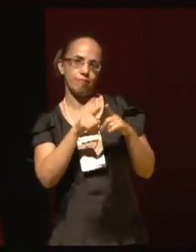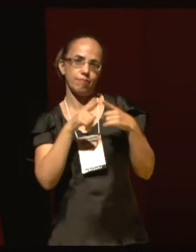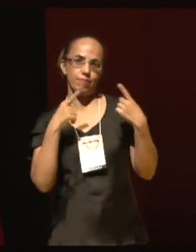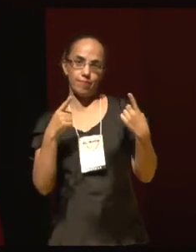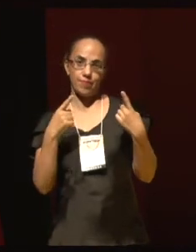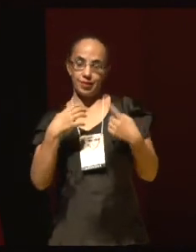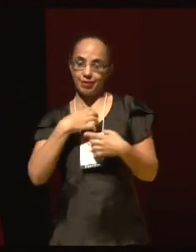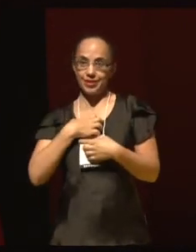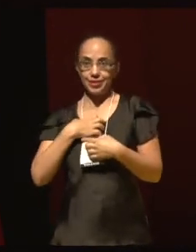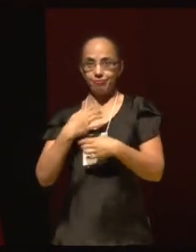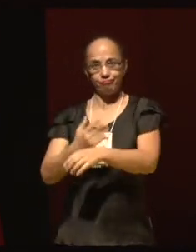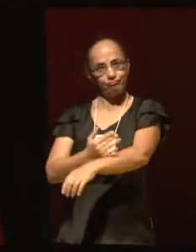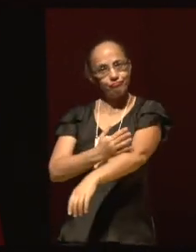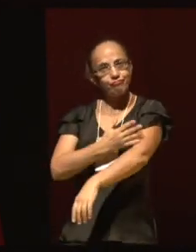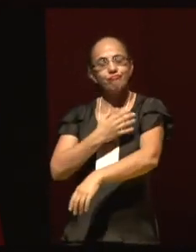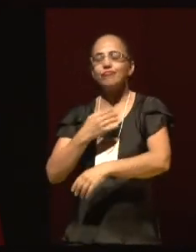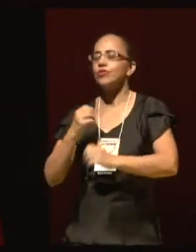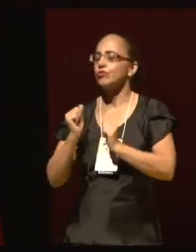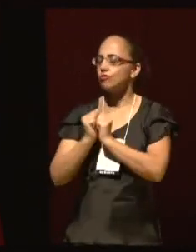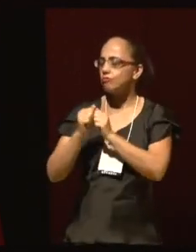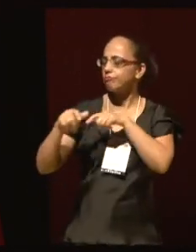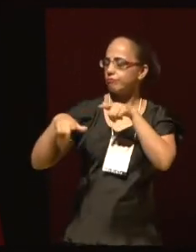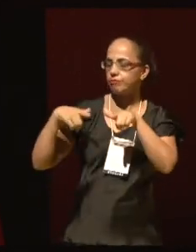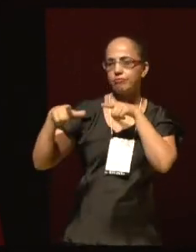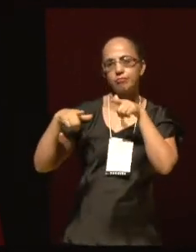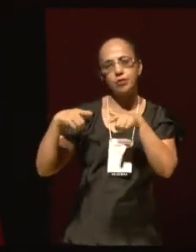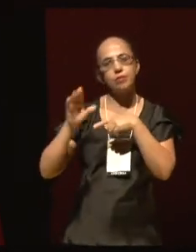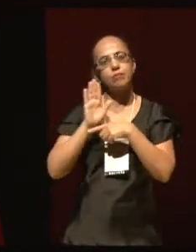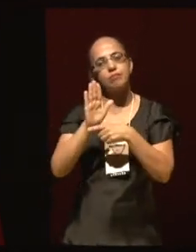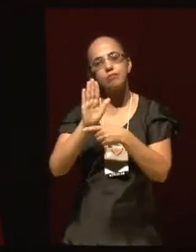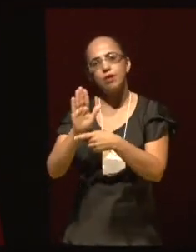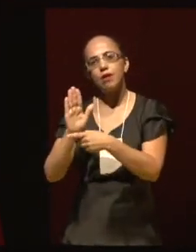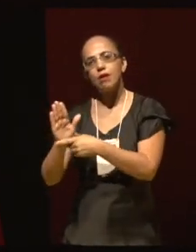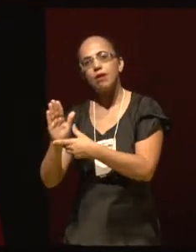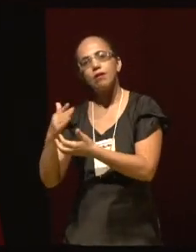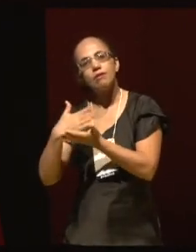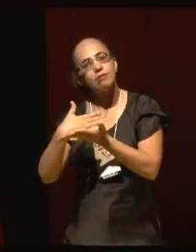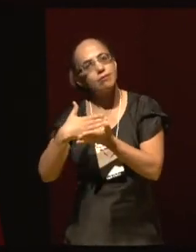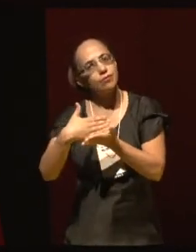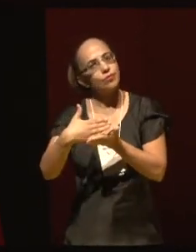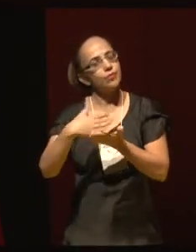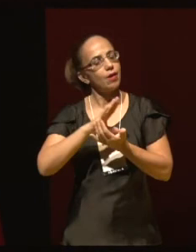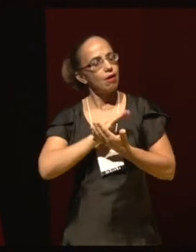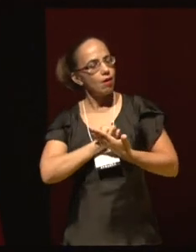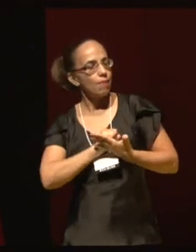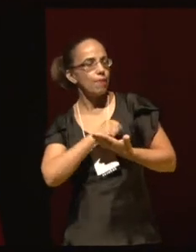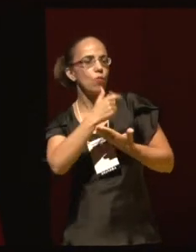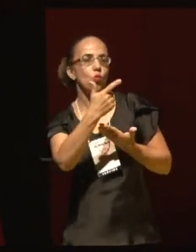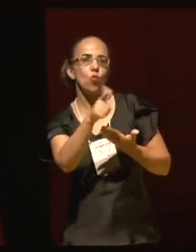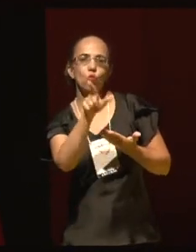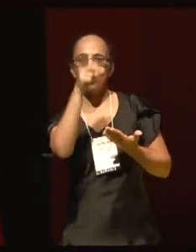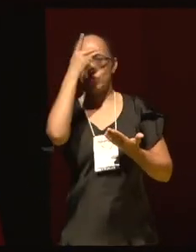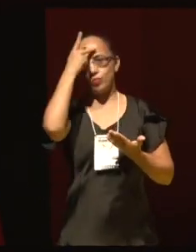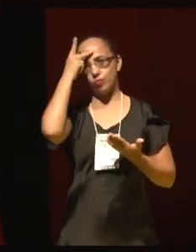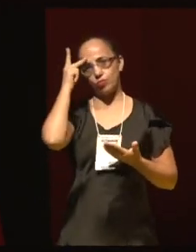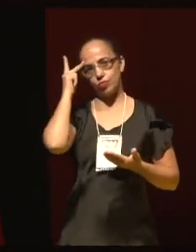envolve em um trabalho caritativo e começa a amar a outra pessoa, a uma pessoa